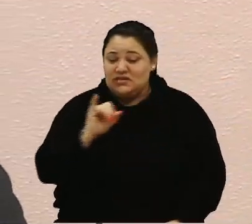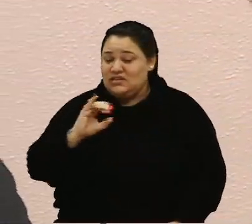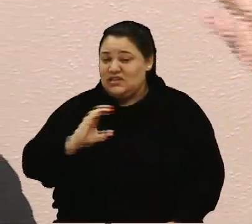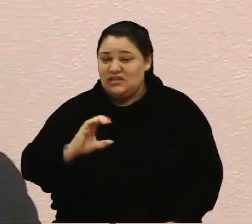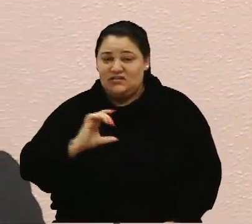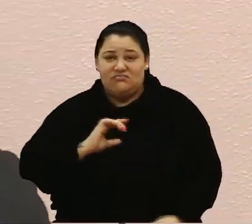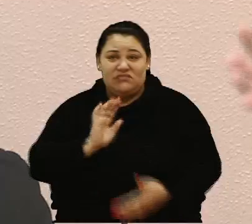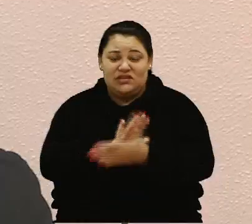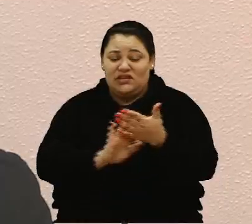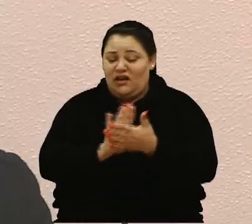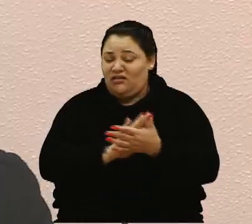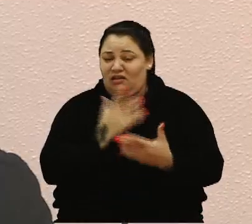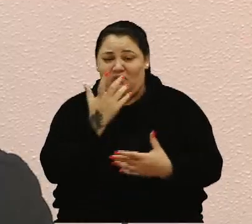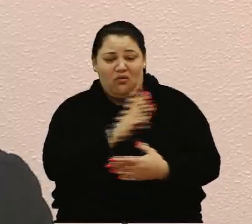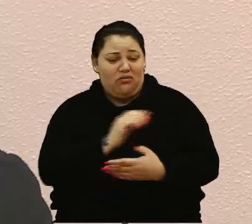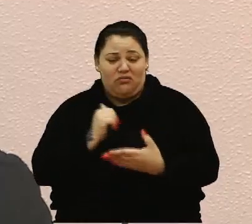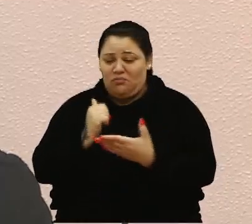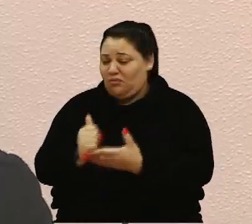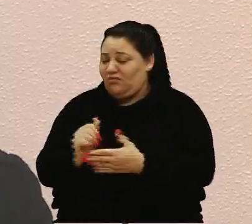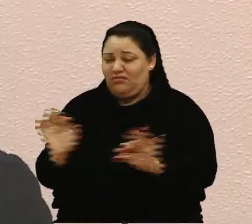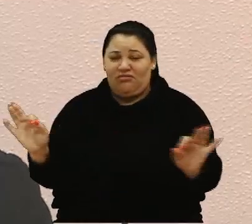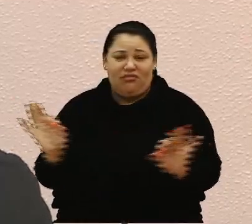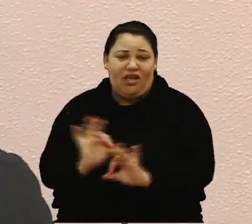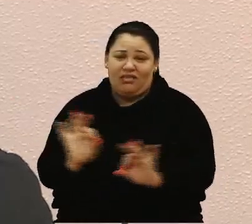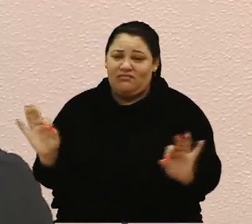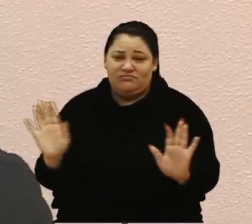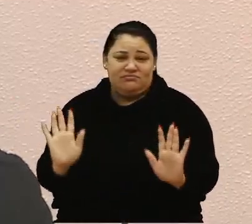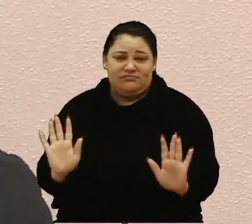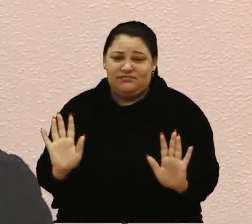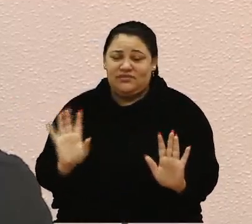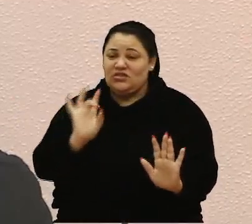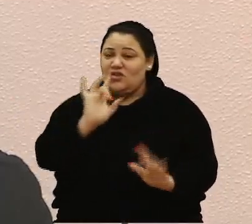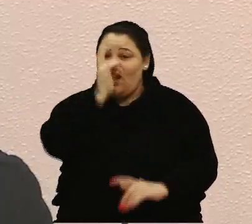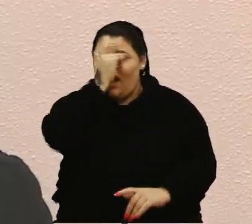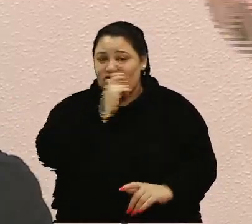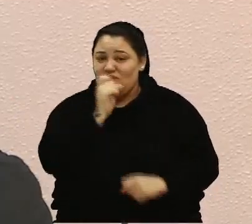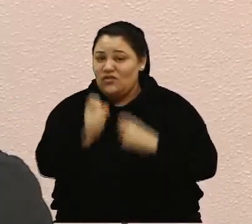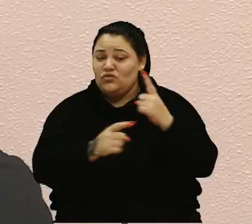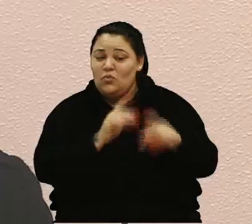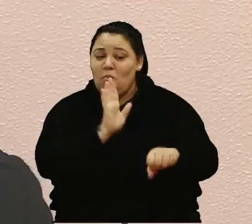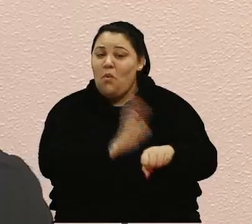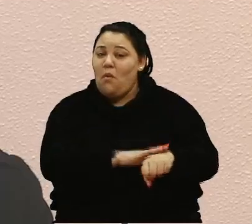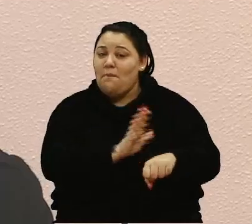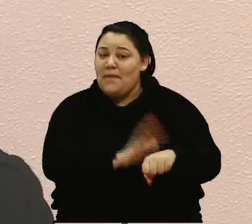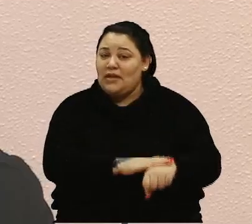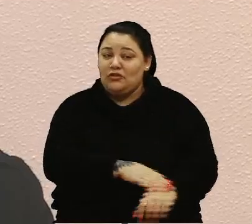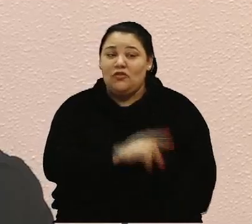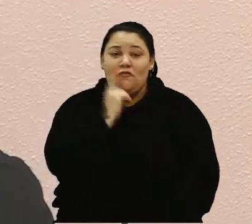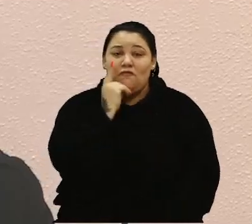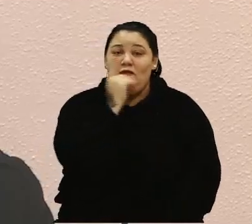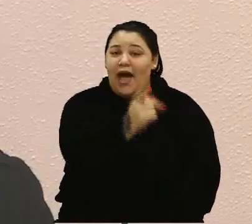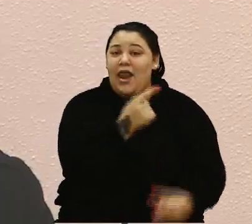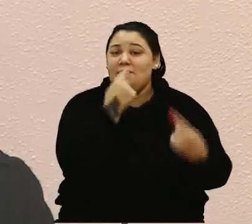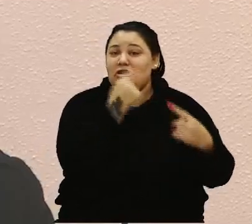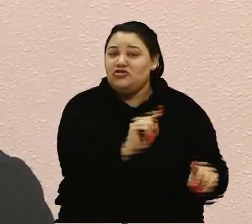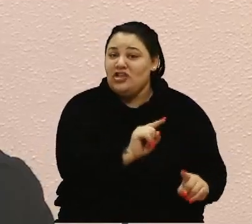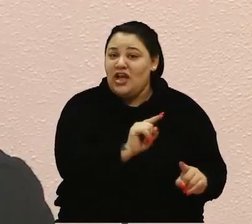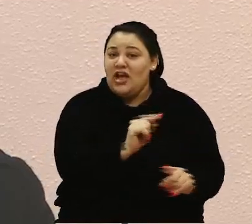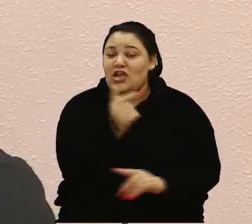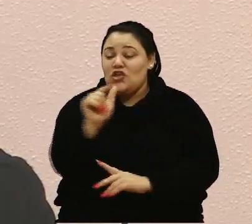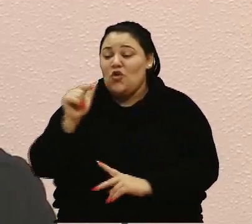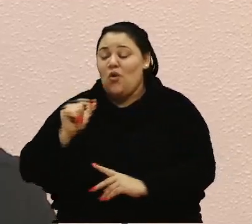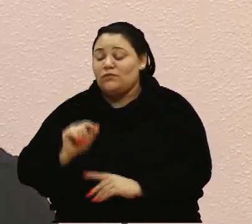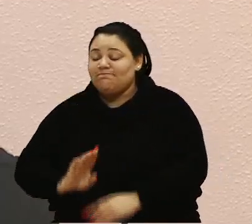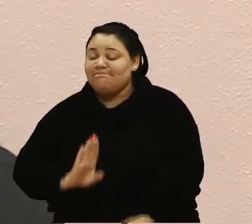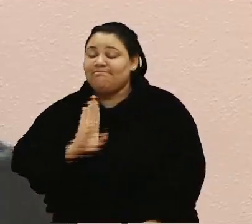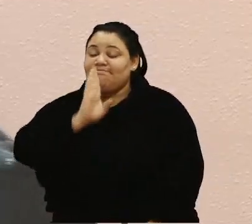relação é diplomática, republicana, e está tudo certo. Só acho que em alguns momentos se arvora para criticar, e em outros se